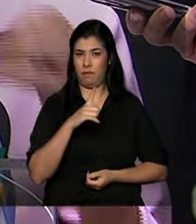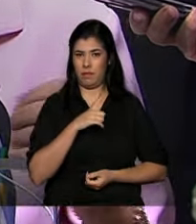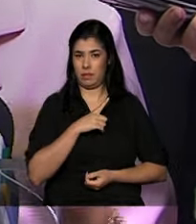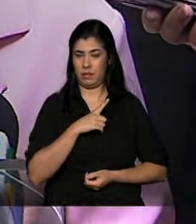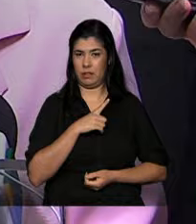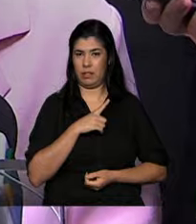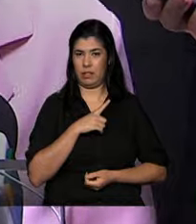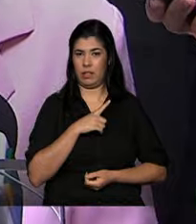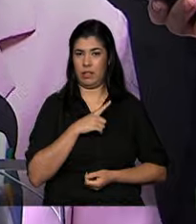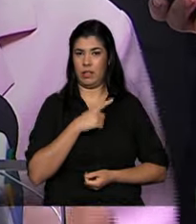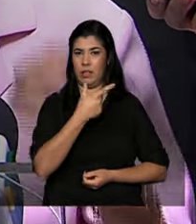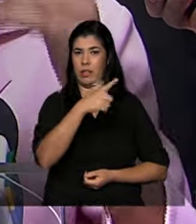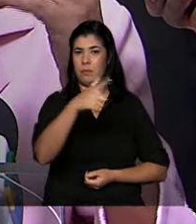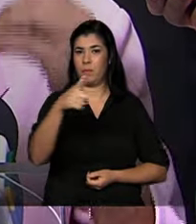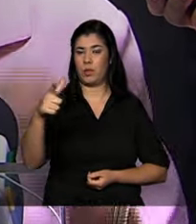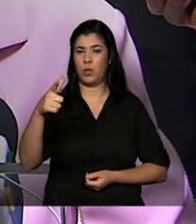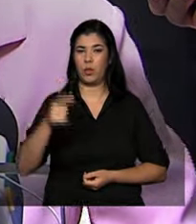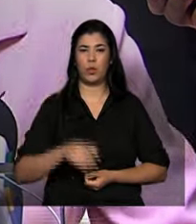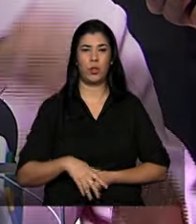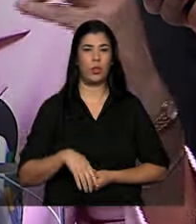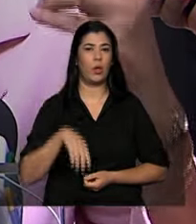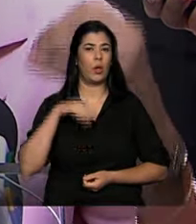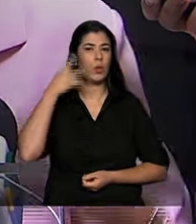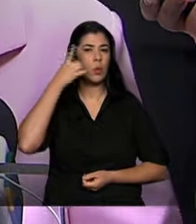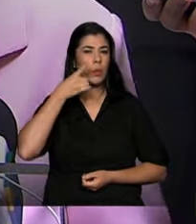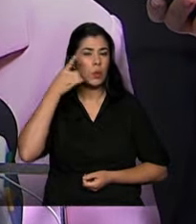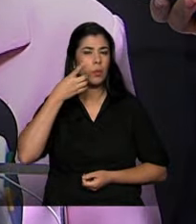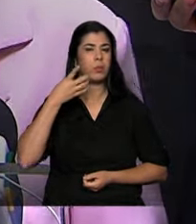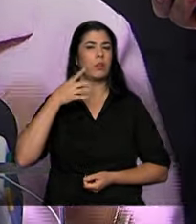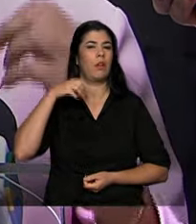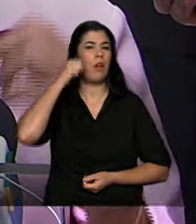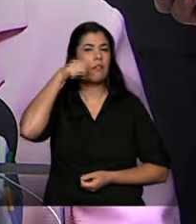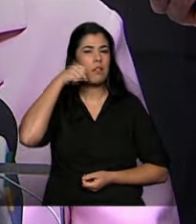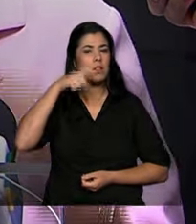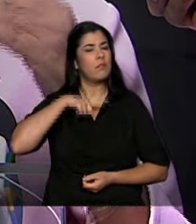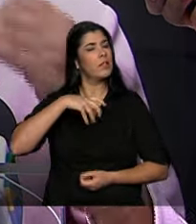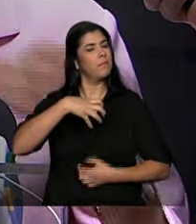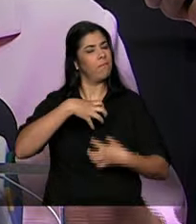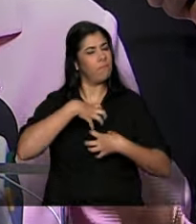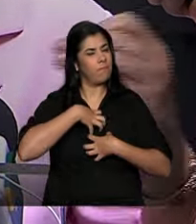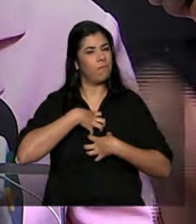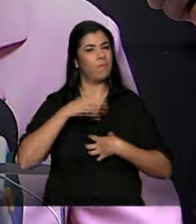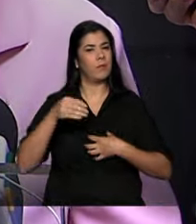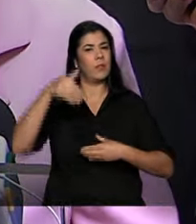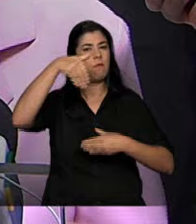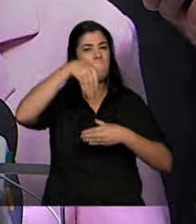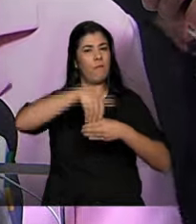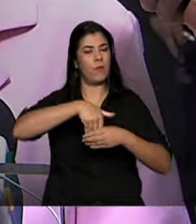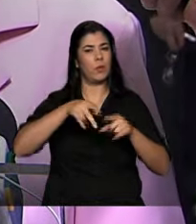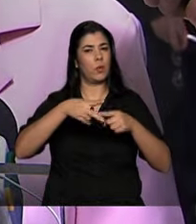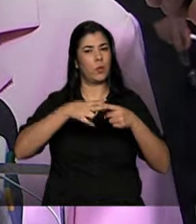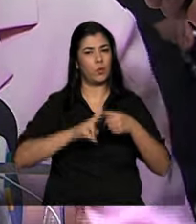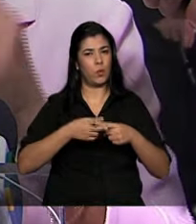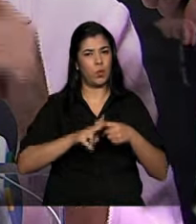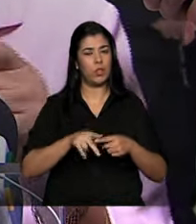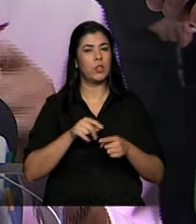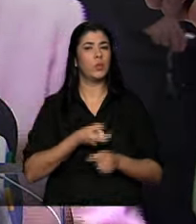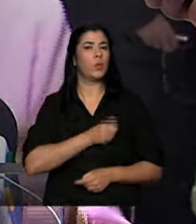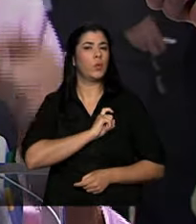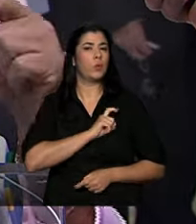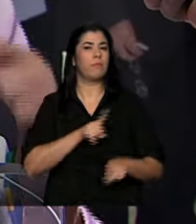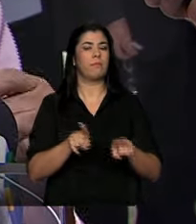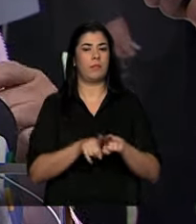parte dos parlamentares a sensibilidade necessária para que se vote o ajuste principalmente